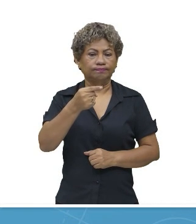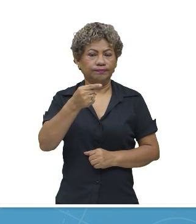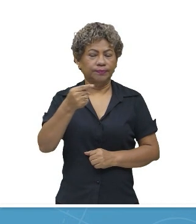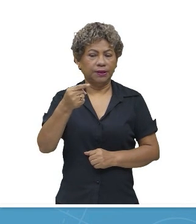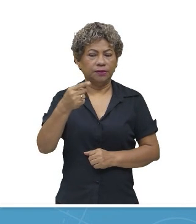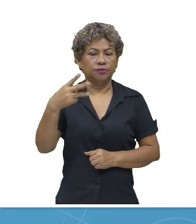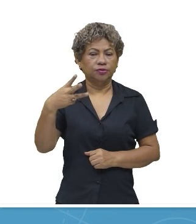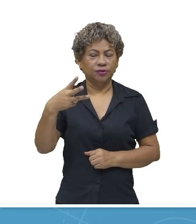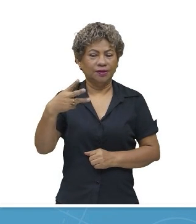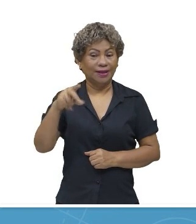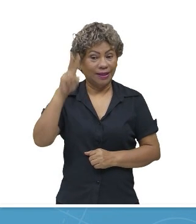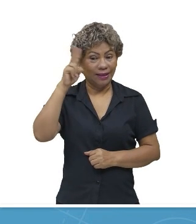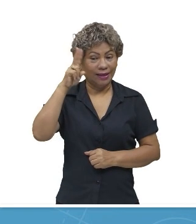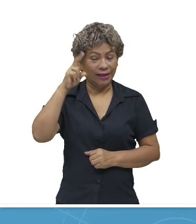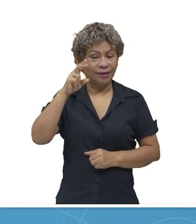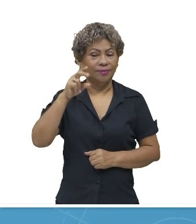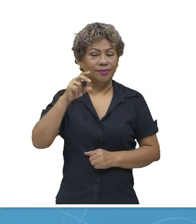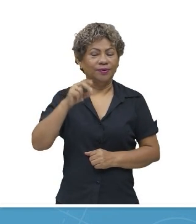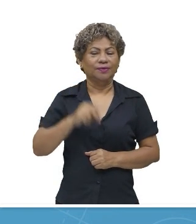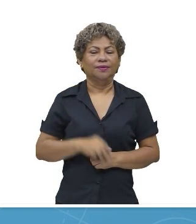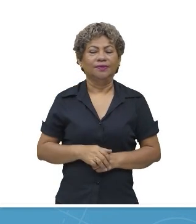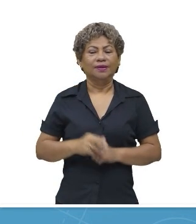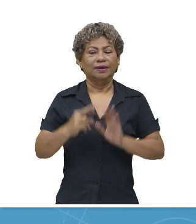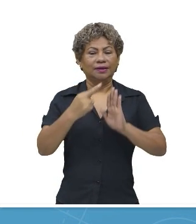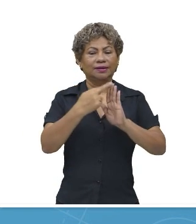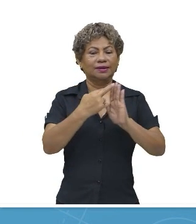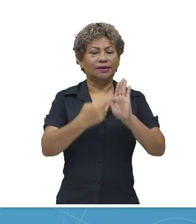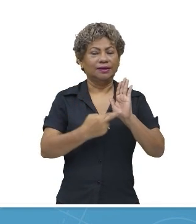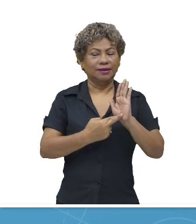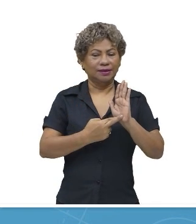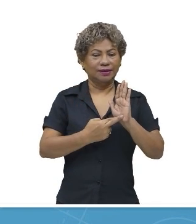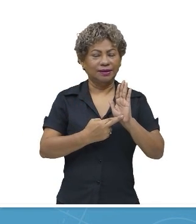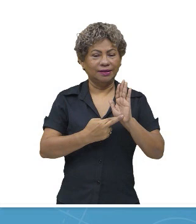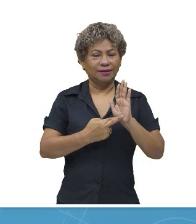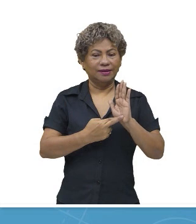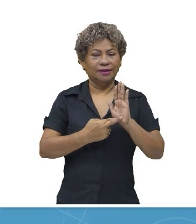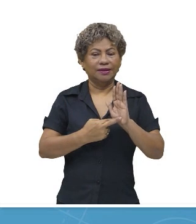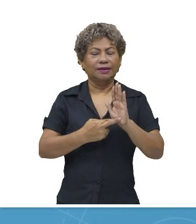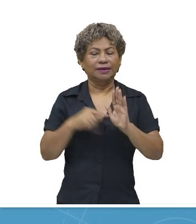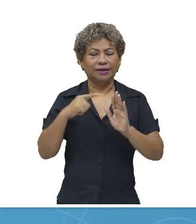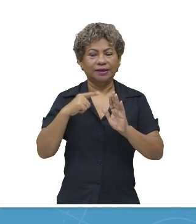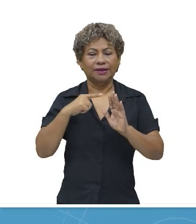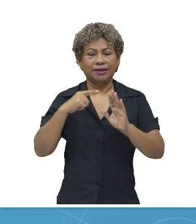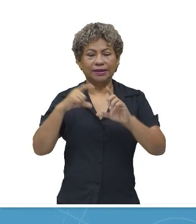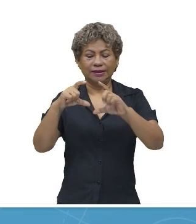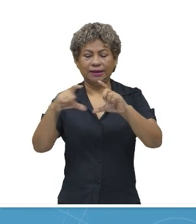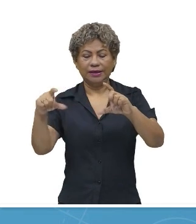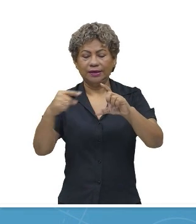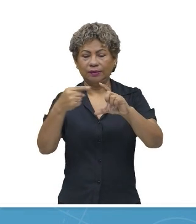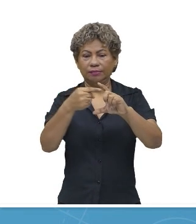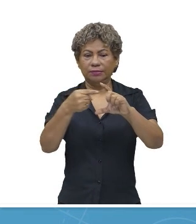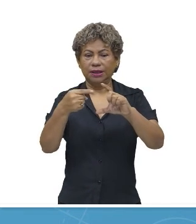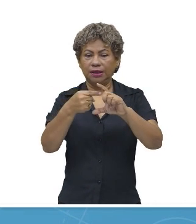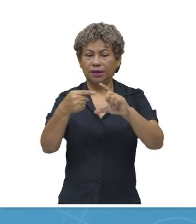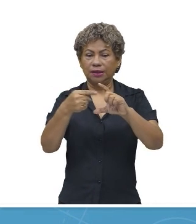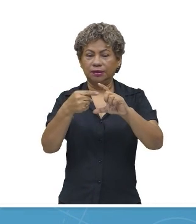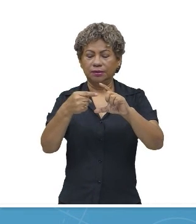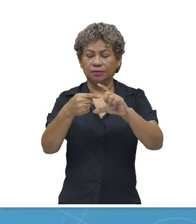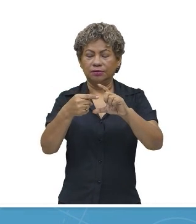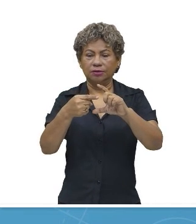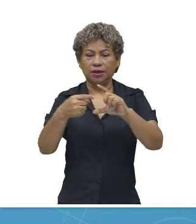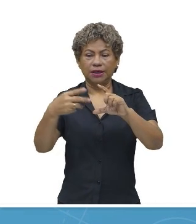regra, menos 3, que é negativo. E aqui a gente precisa fazer o jogo de